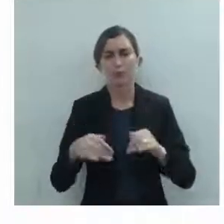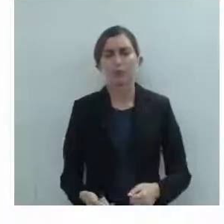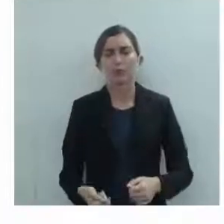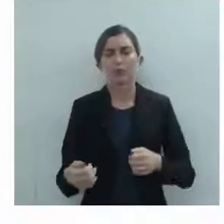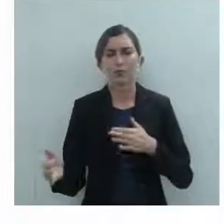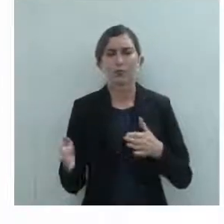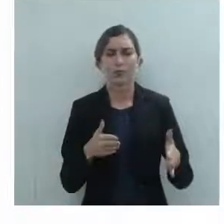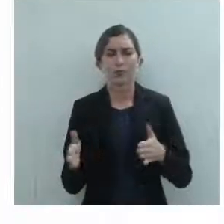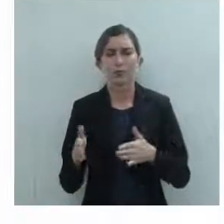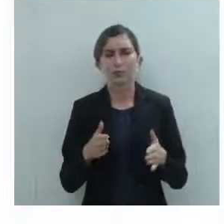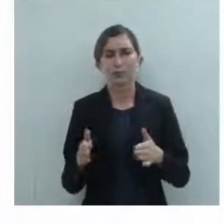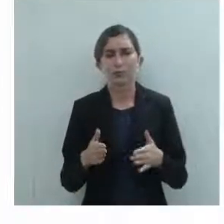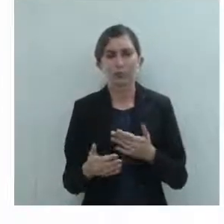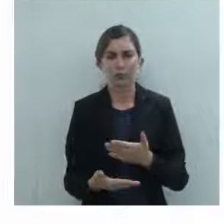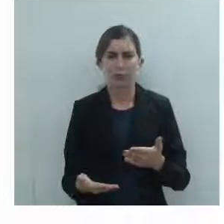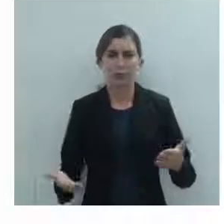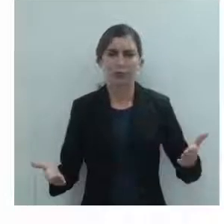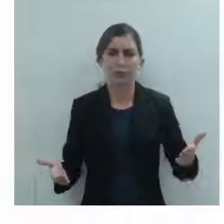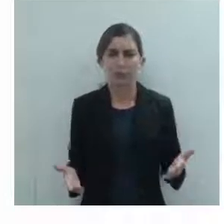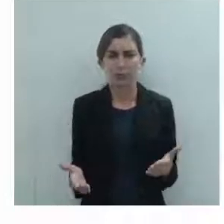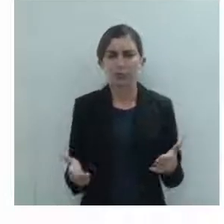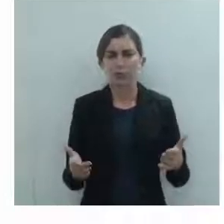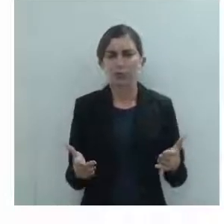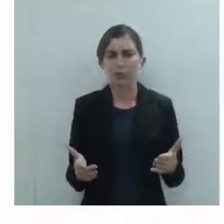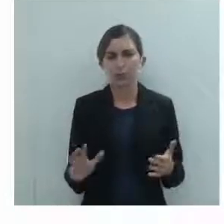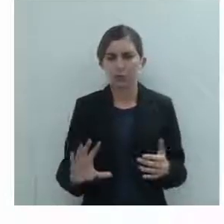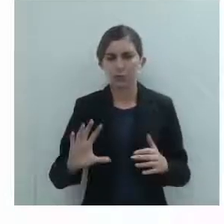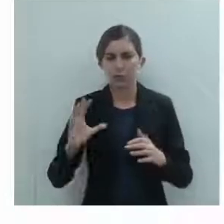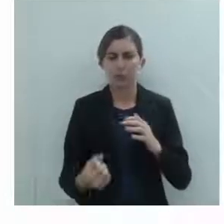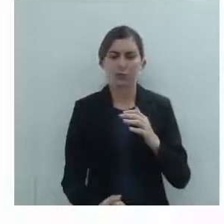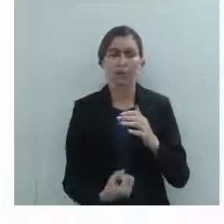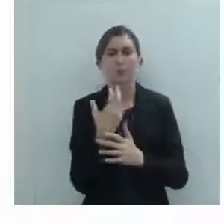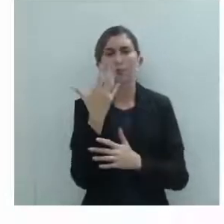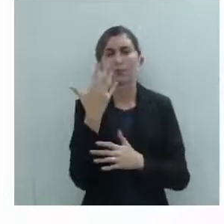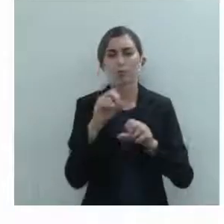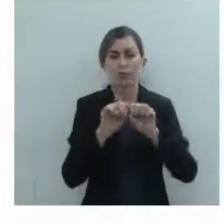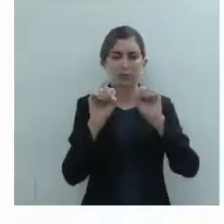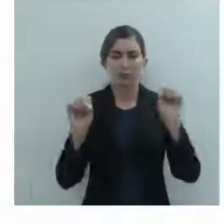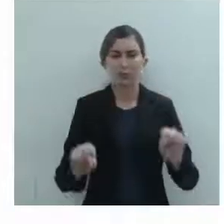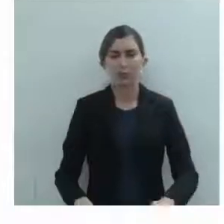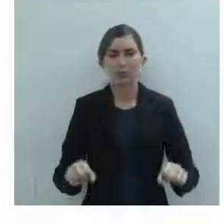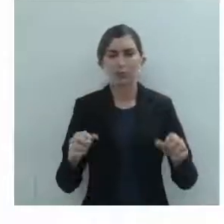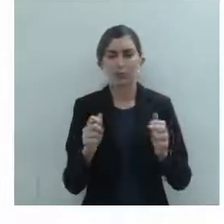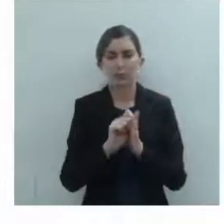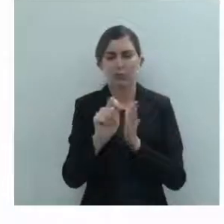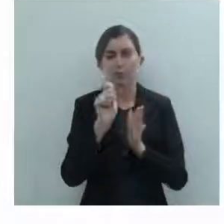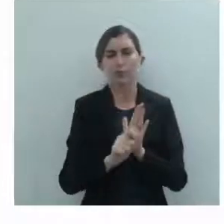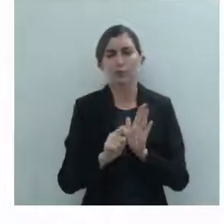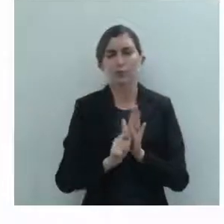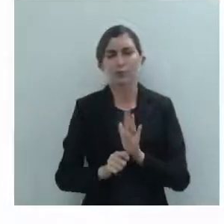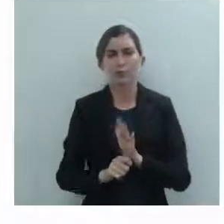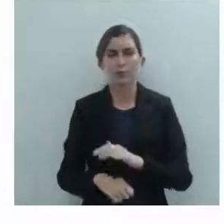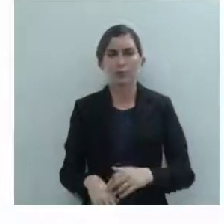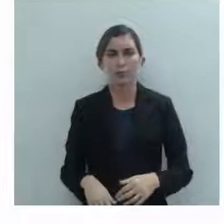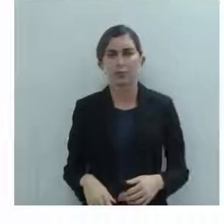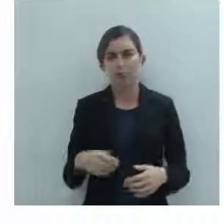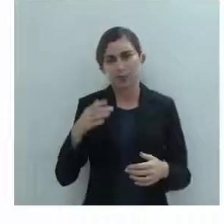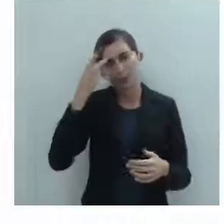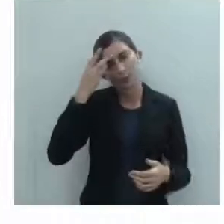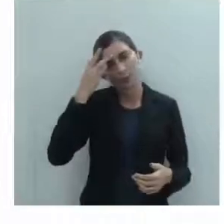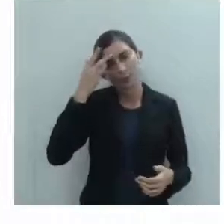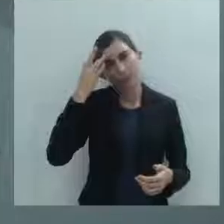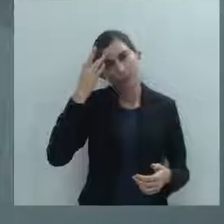deste período para fins didáticos é o aparecimento do sistema de escrita Tá bem então